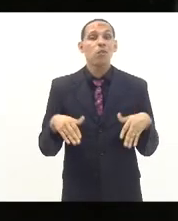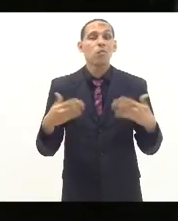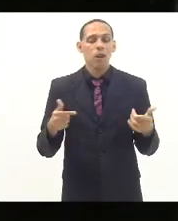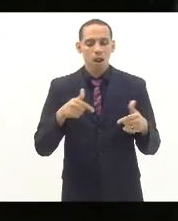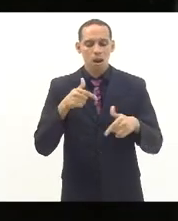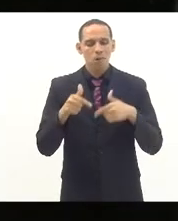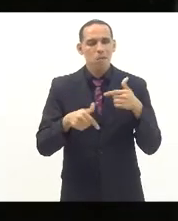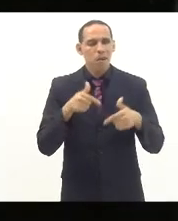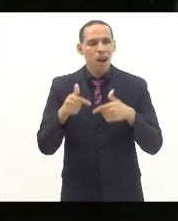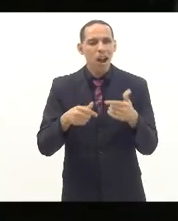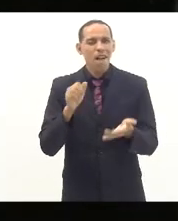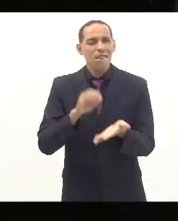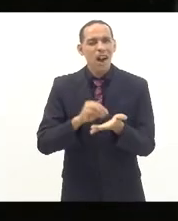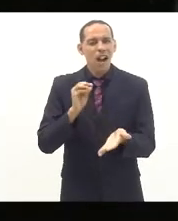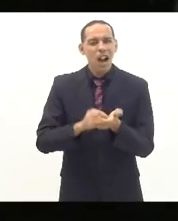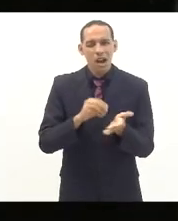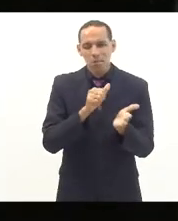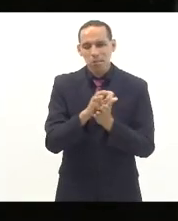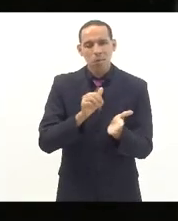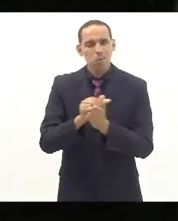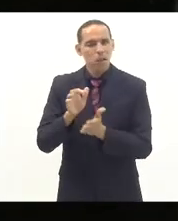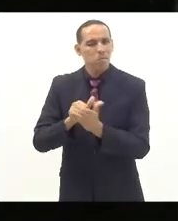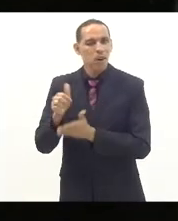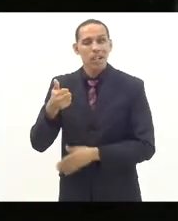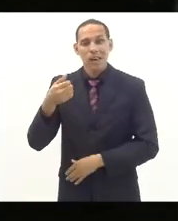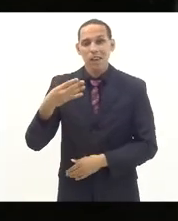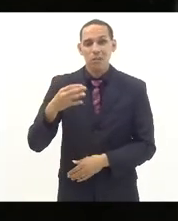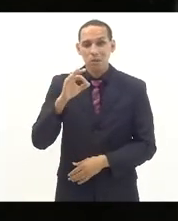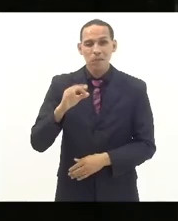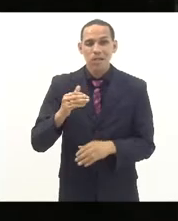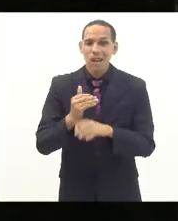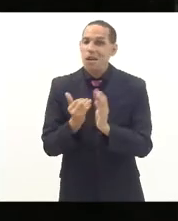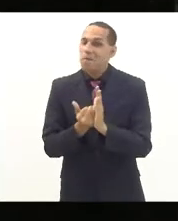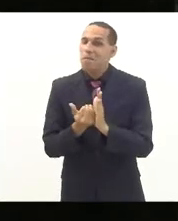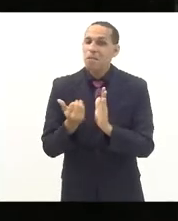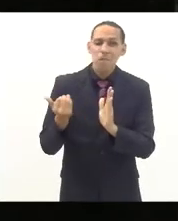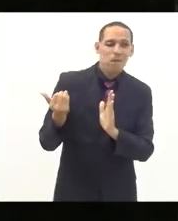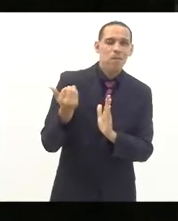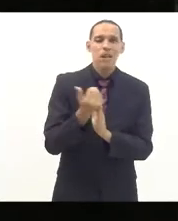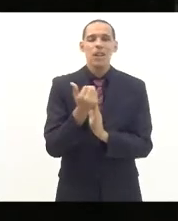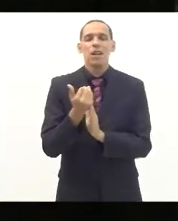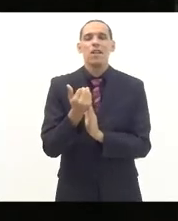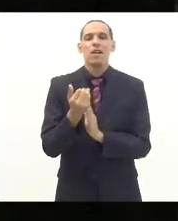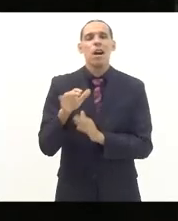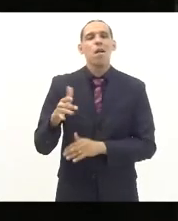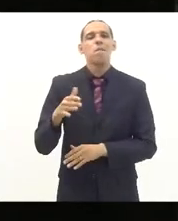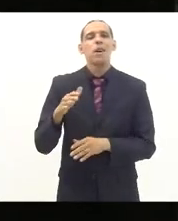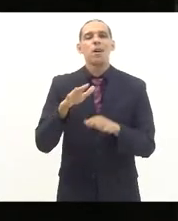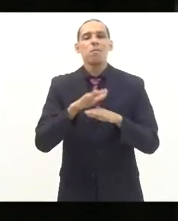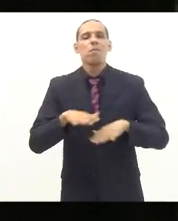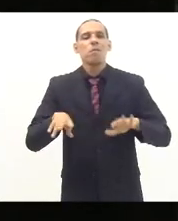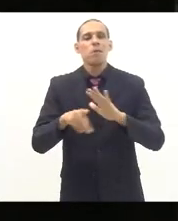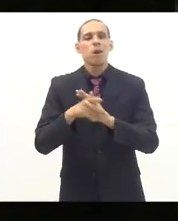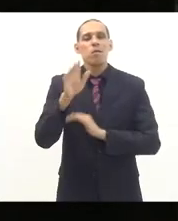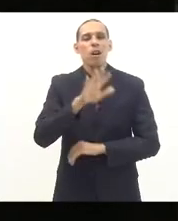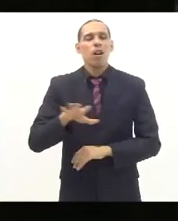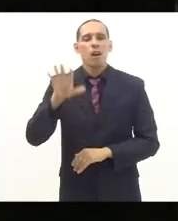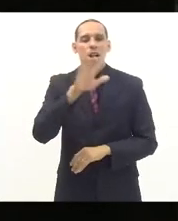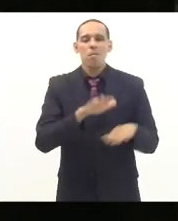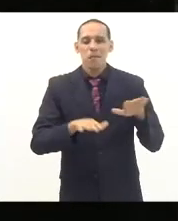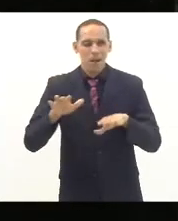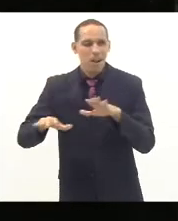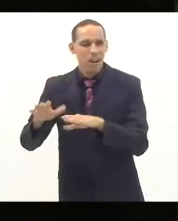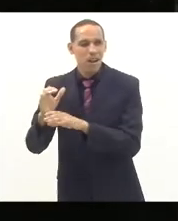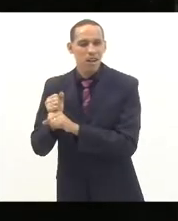do nosso Estado é 14 por cento Acima da Média nacional e no O que é inflação já